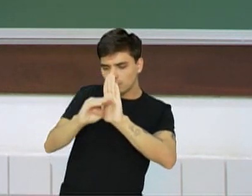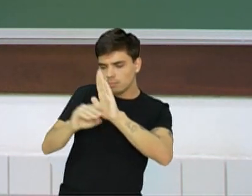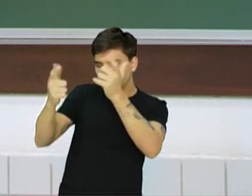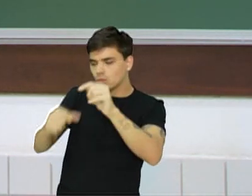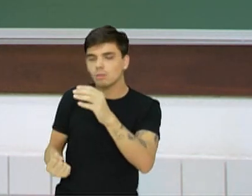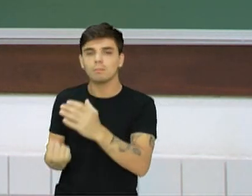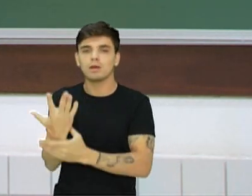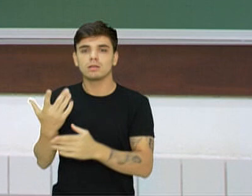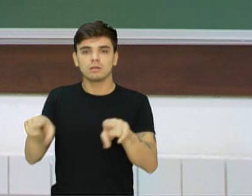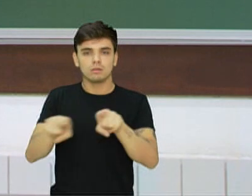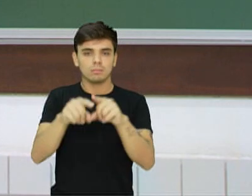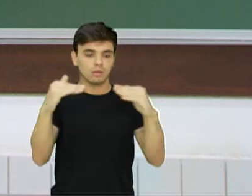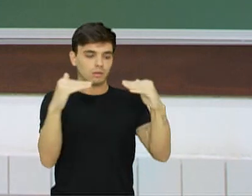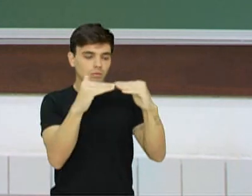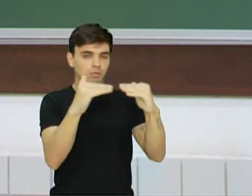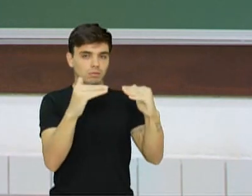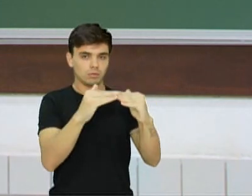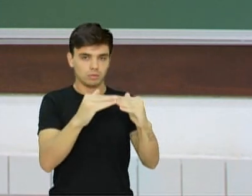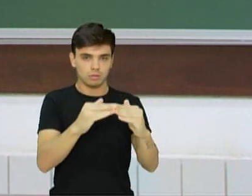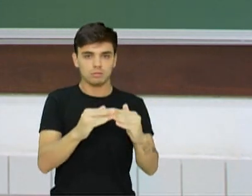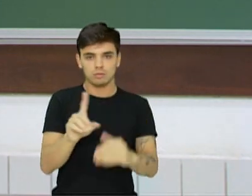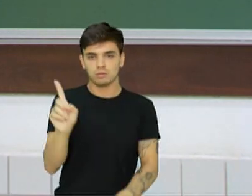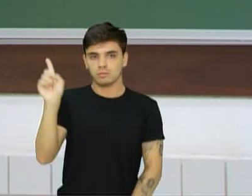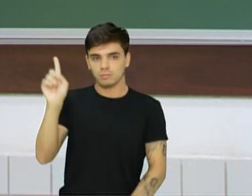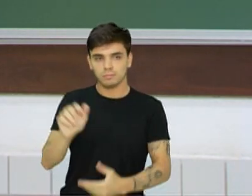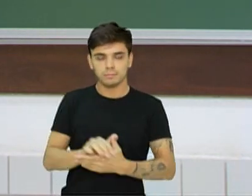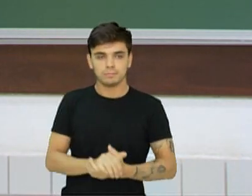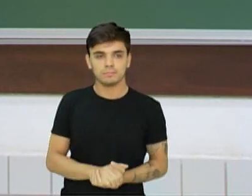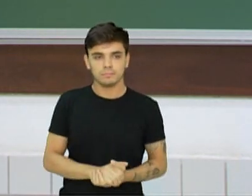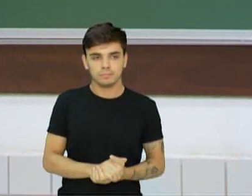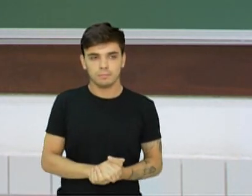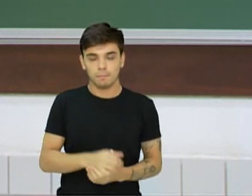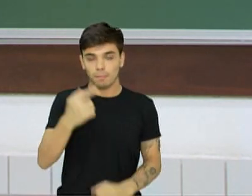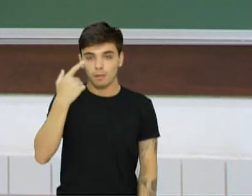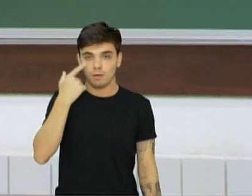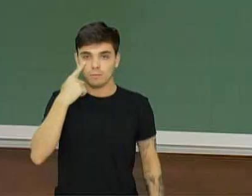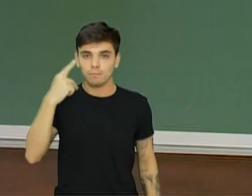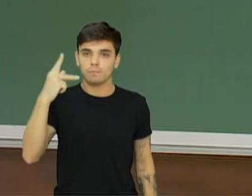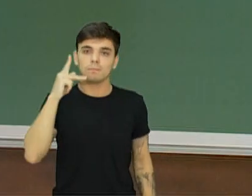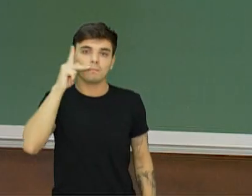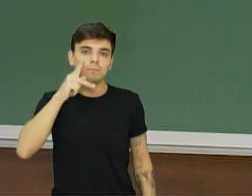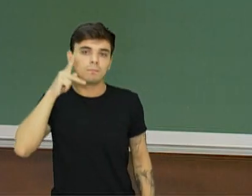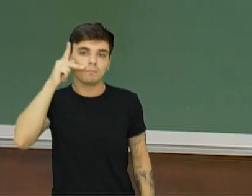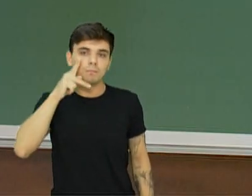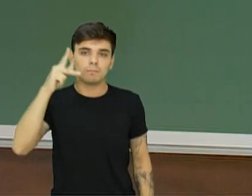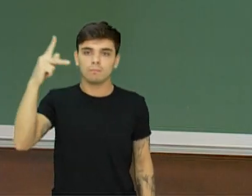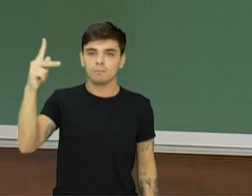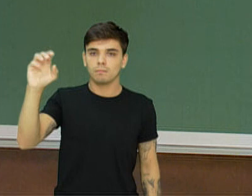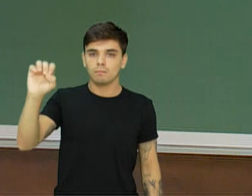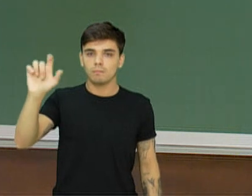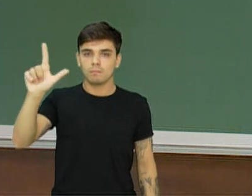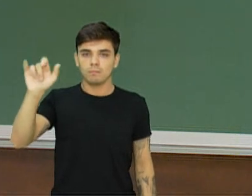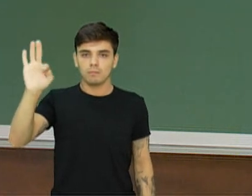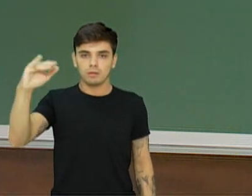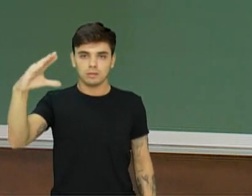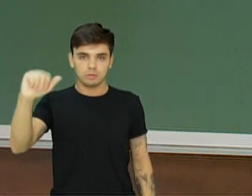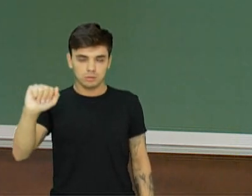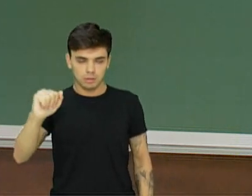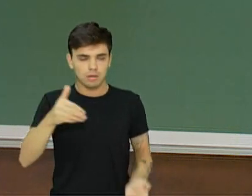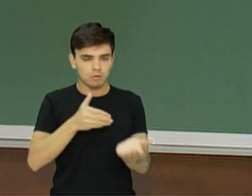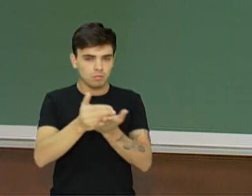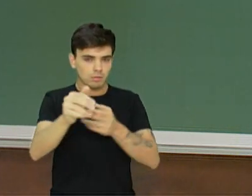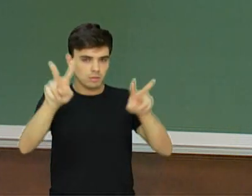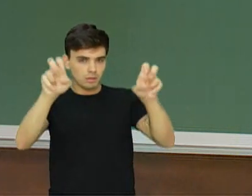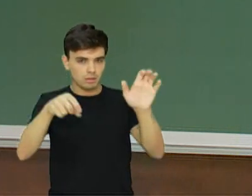leis lá, de acordo com Montesquieu. Política, né? Então, vamos começar o tema da nossa Semana